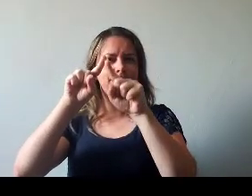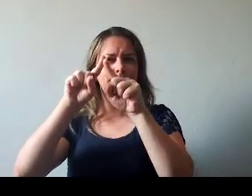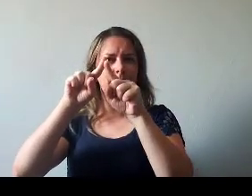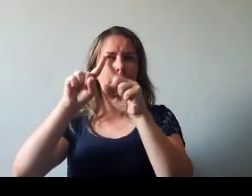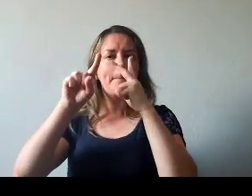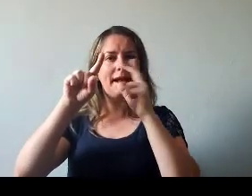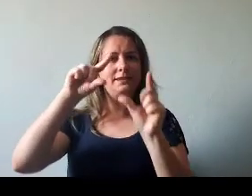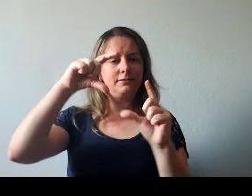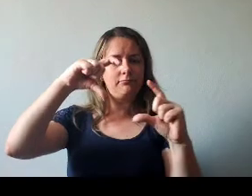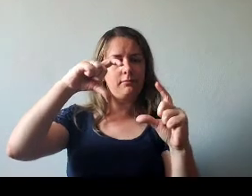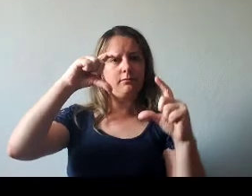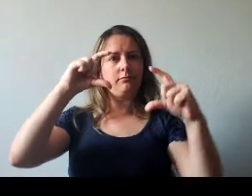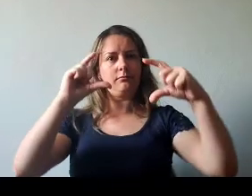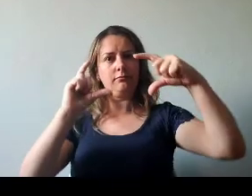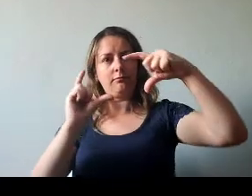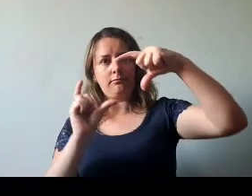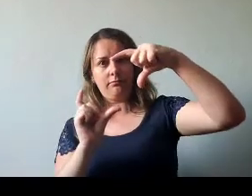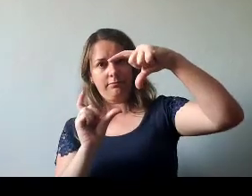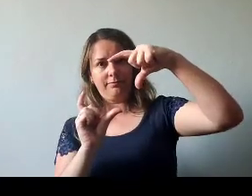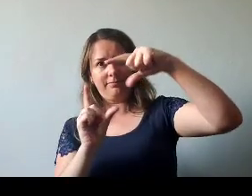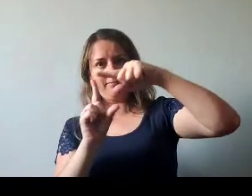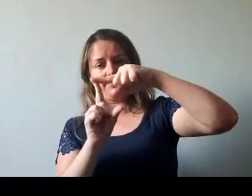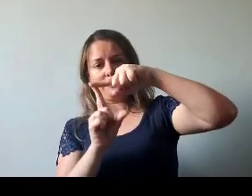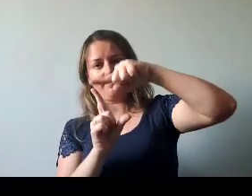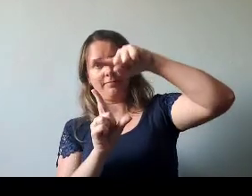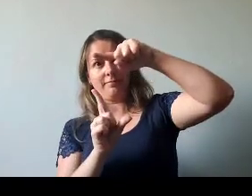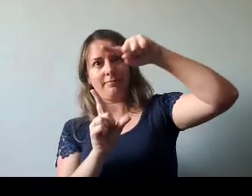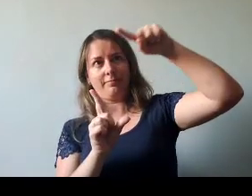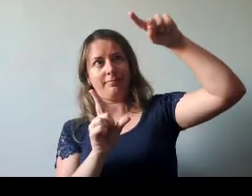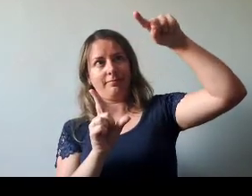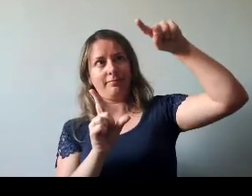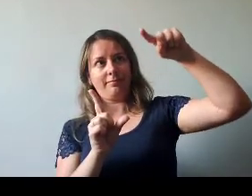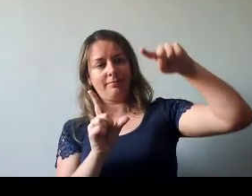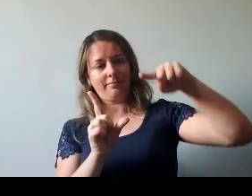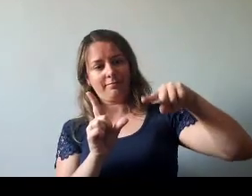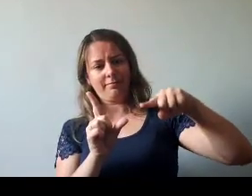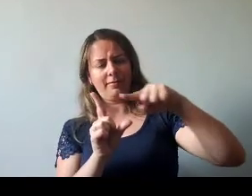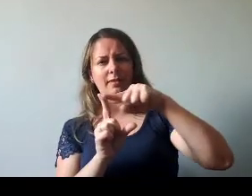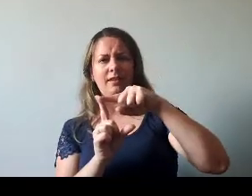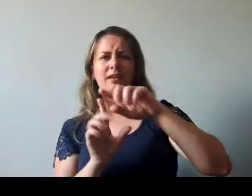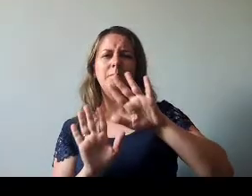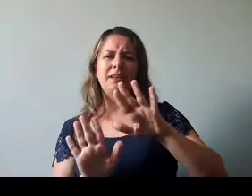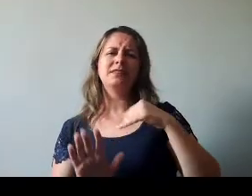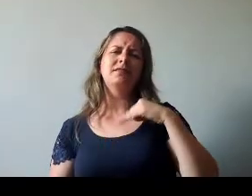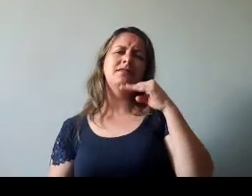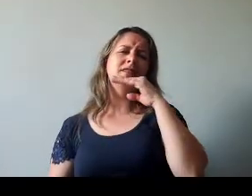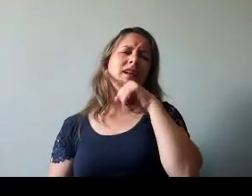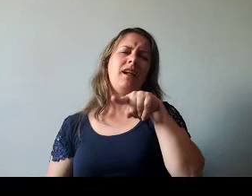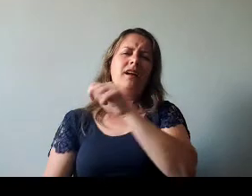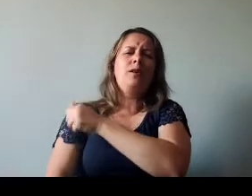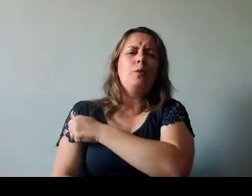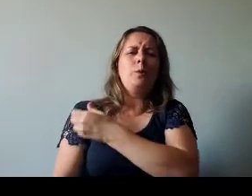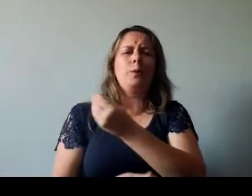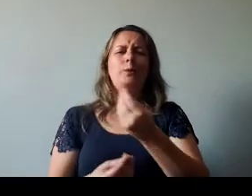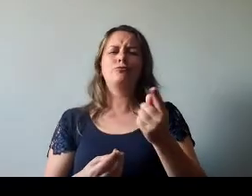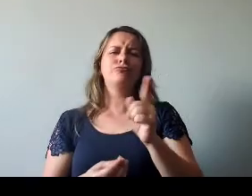do trapézio estaria aqui e a altura aqui. Mas eu sei que tem muita gente que não gosta de trapézio, não trabalha com trapézio, não lembra da